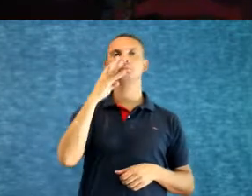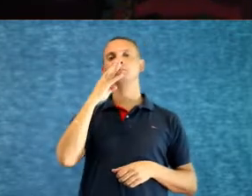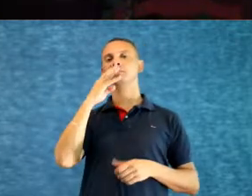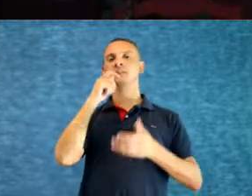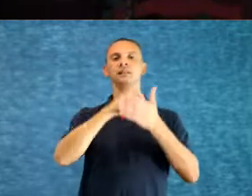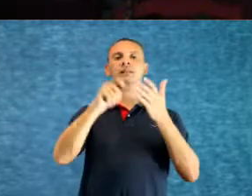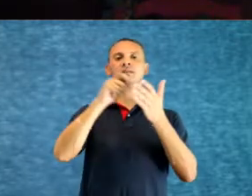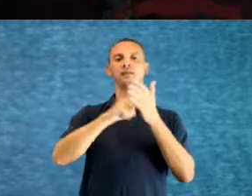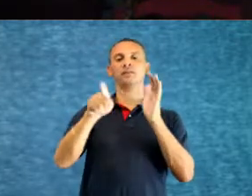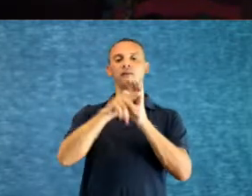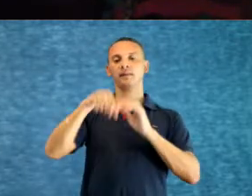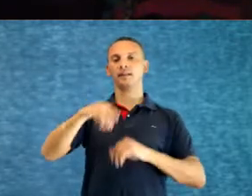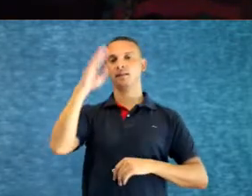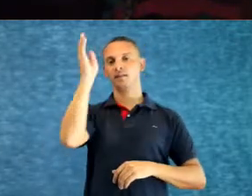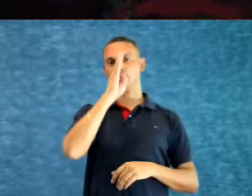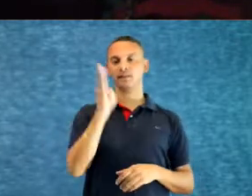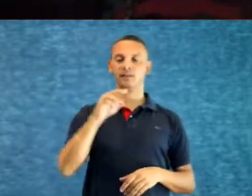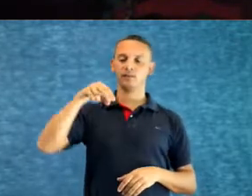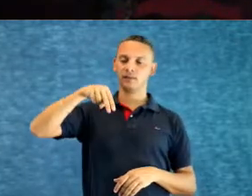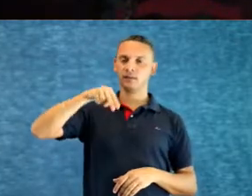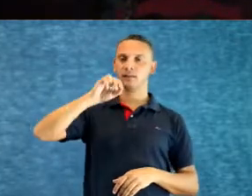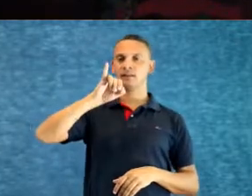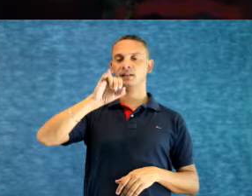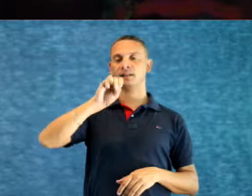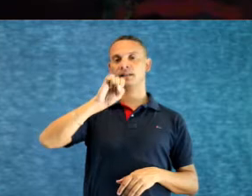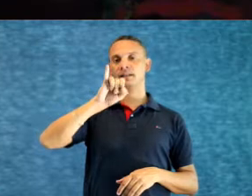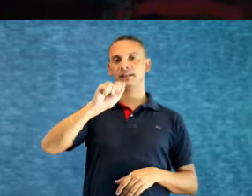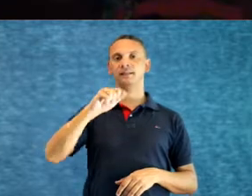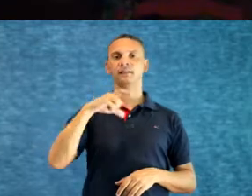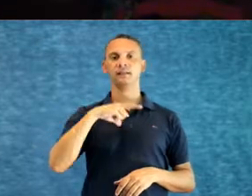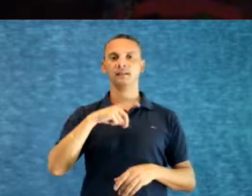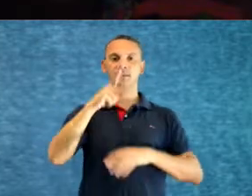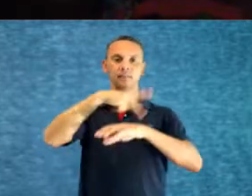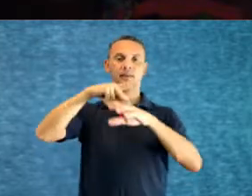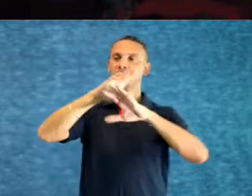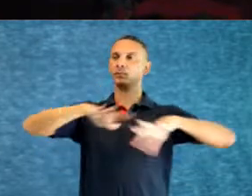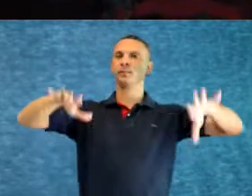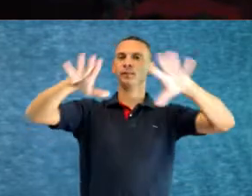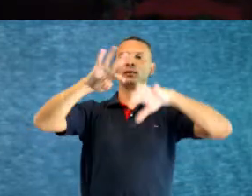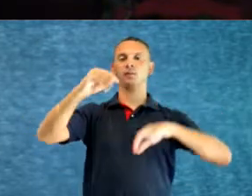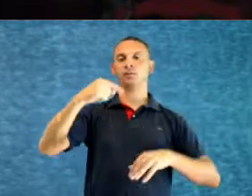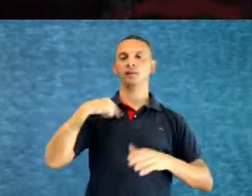só literariamente, mas também em outros campos, da filosofia, dos direitos civis.